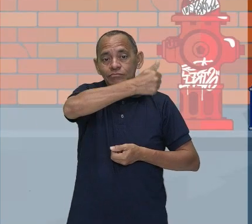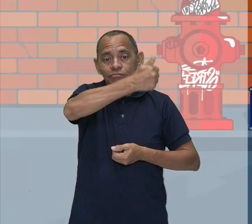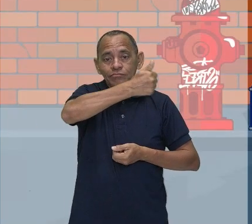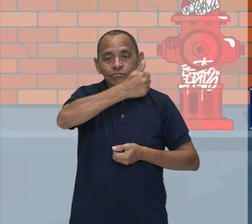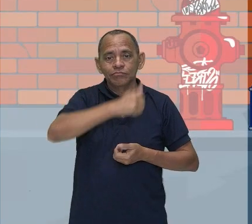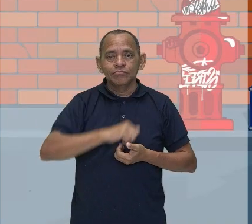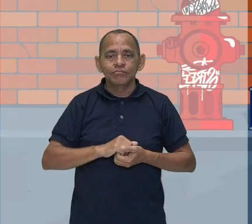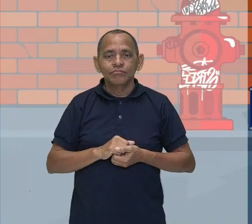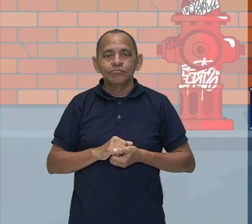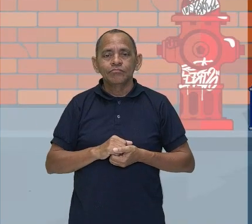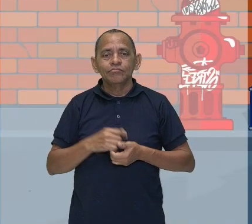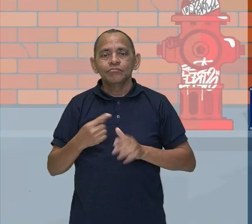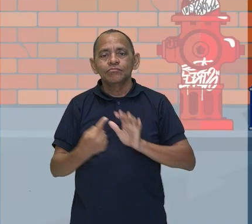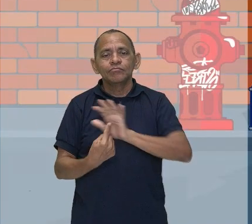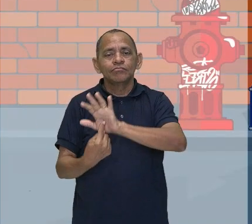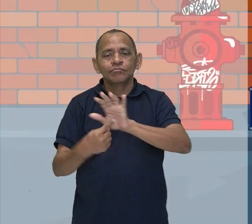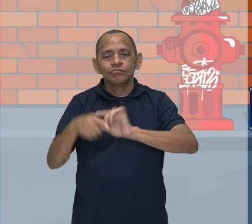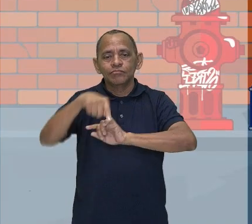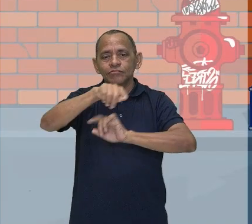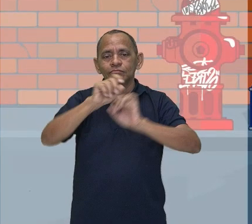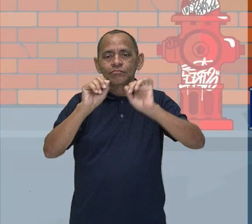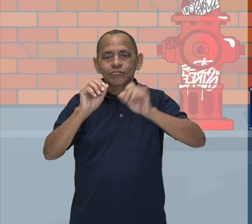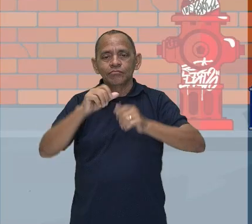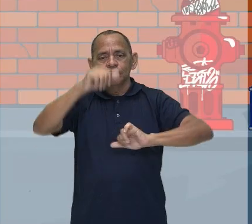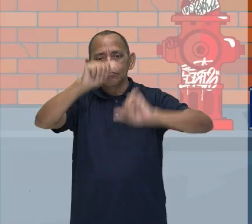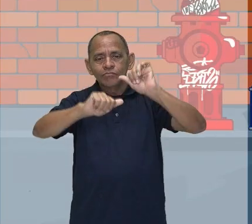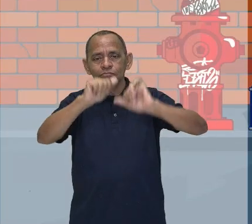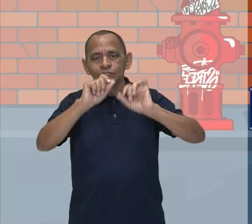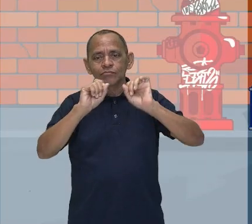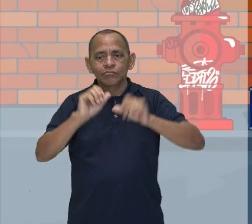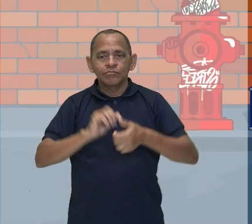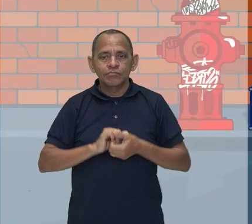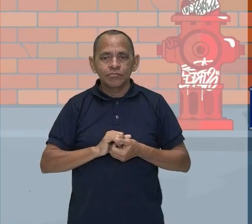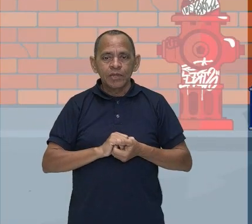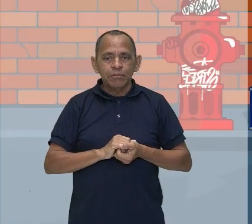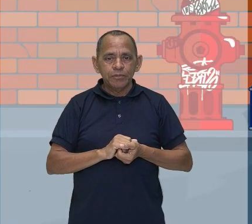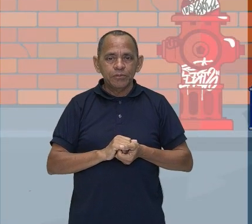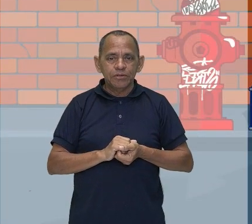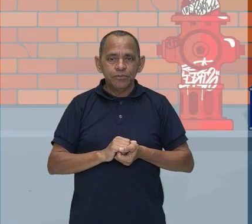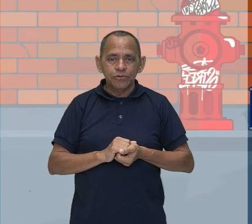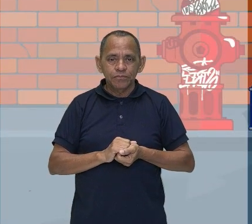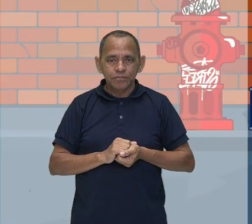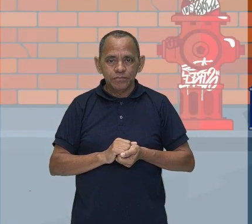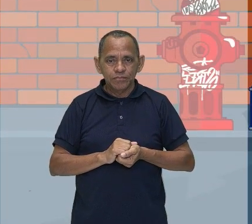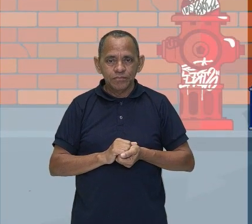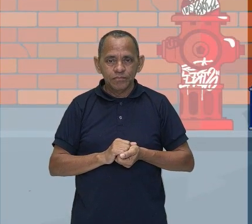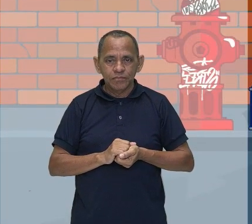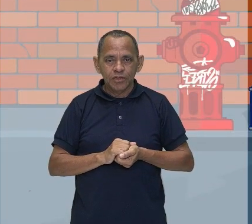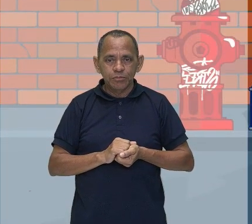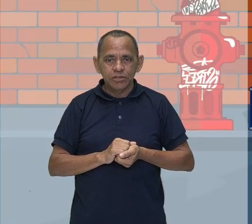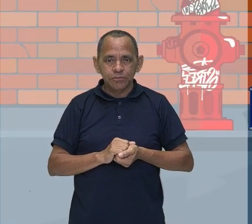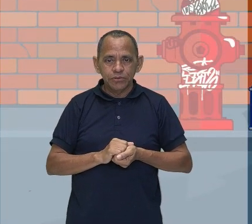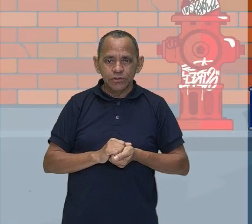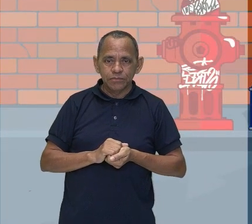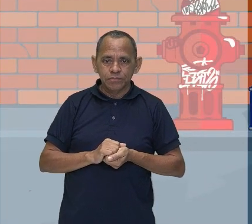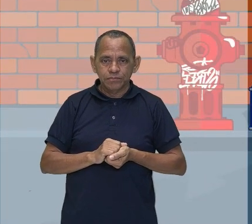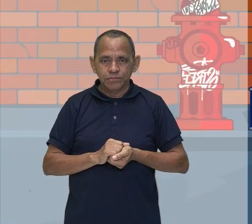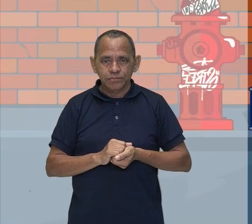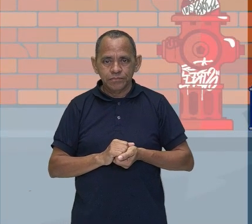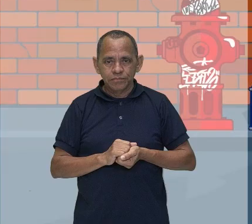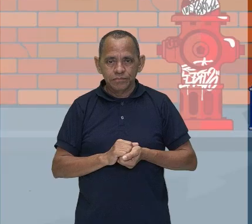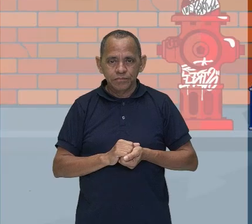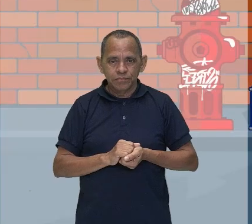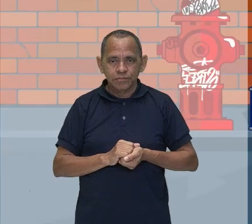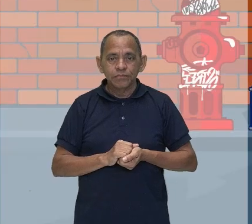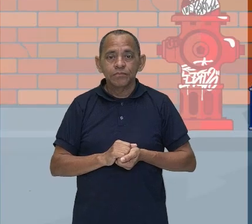tenho para mostrar para vocês, vamos analisar. Você está passando, viu esse muro? Tem um grafite, vamos verificar o que, que é.